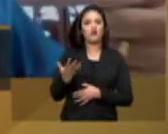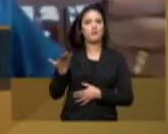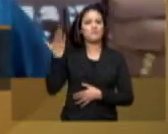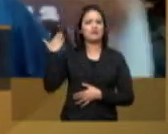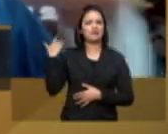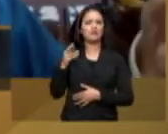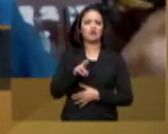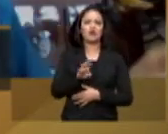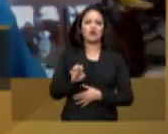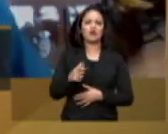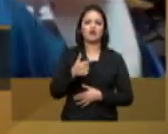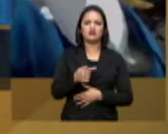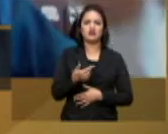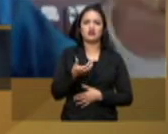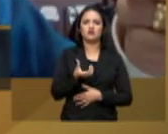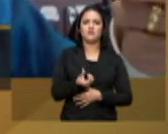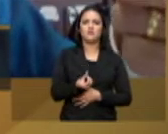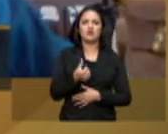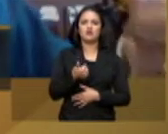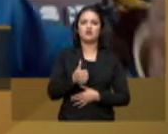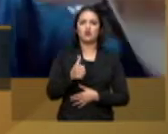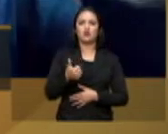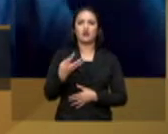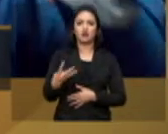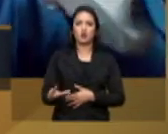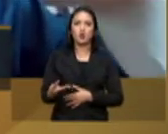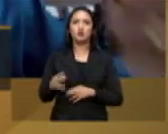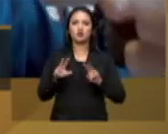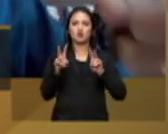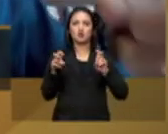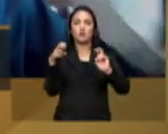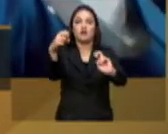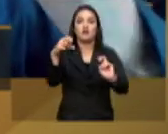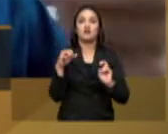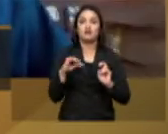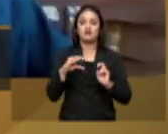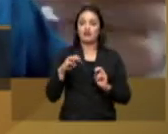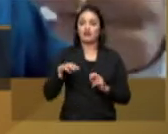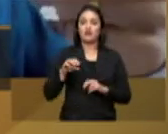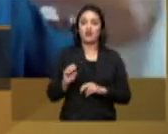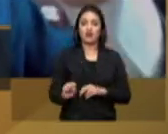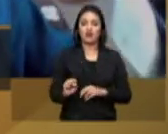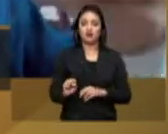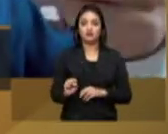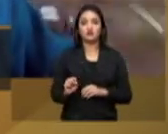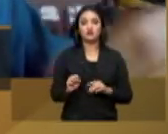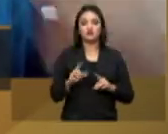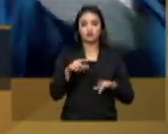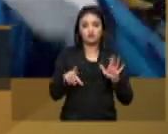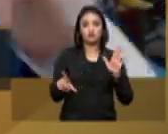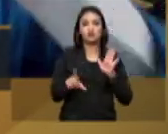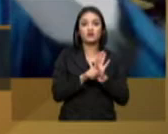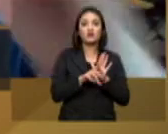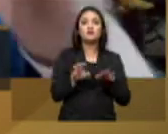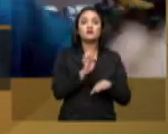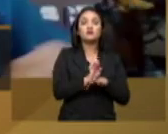RE 76-114, tratando de ICMS, no ICMS houve legislação estadual em São Paulo fazendo exatamente o